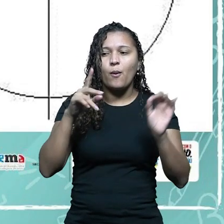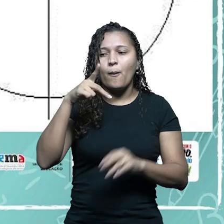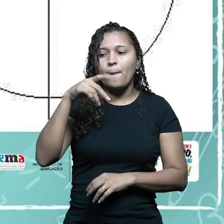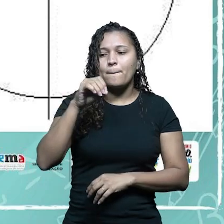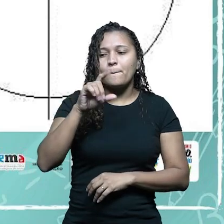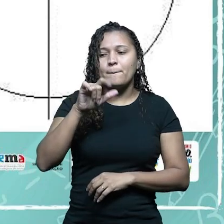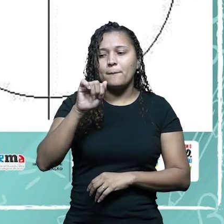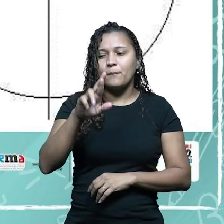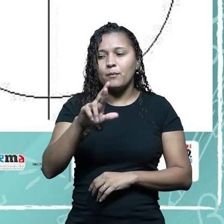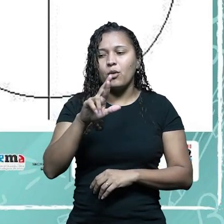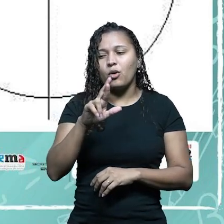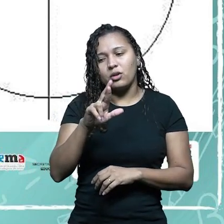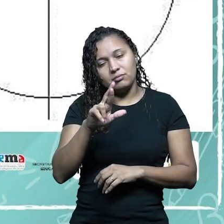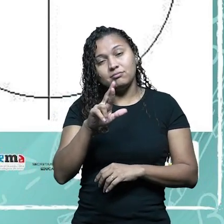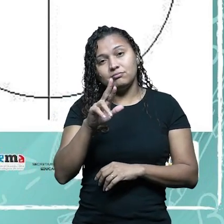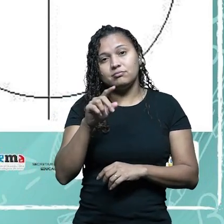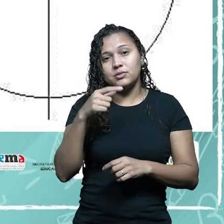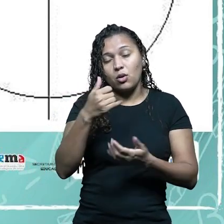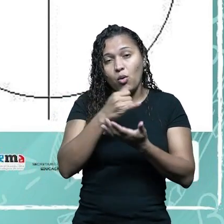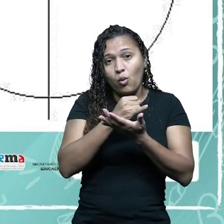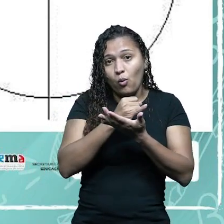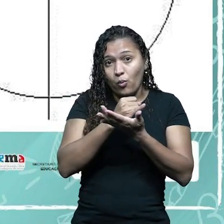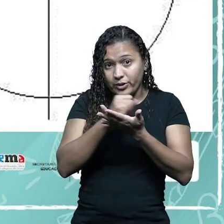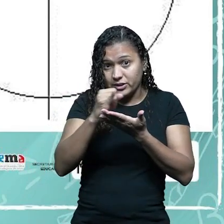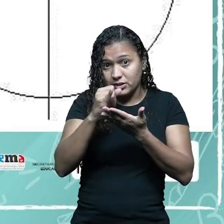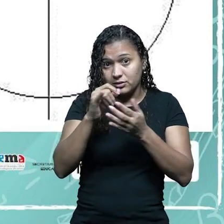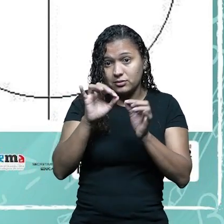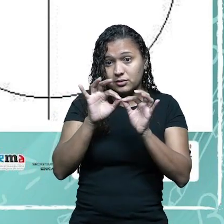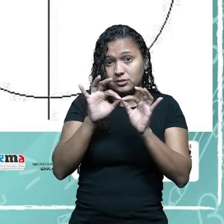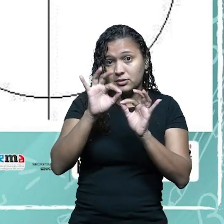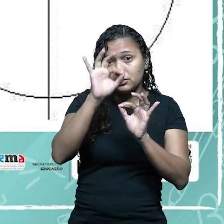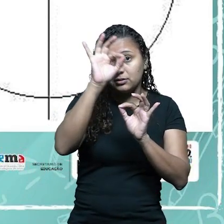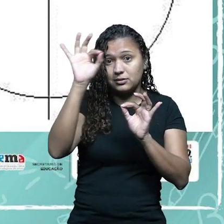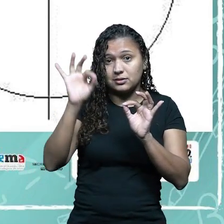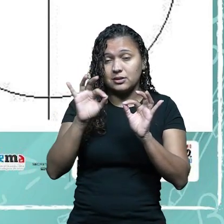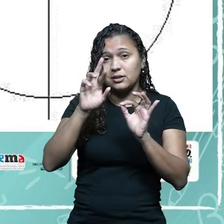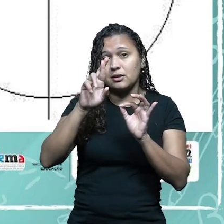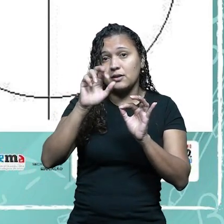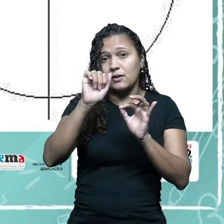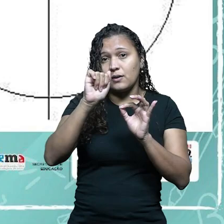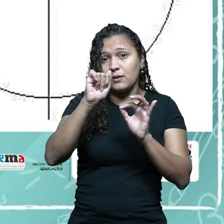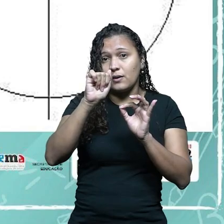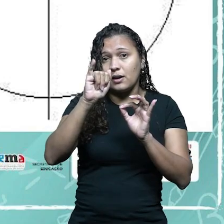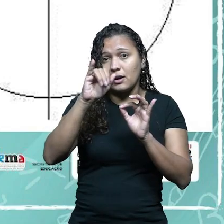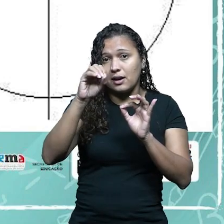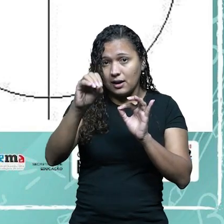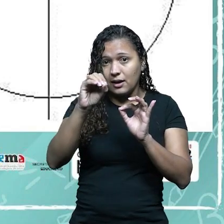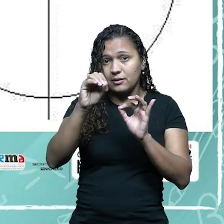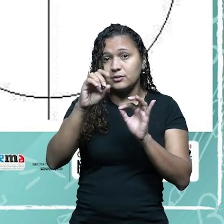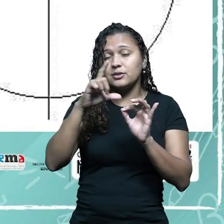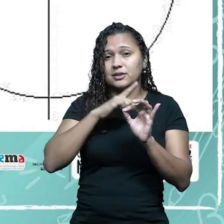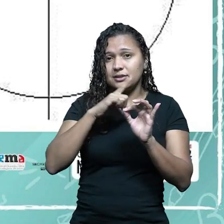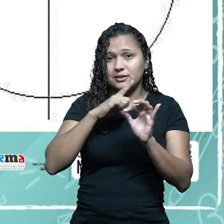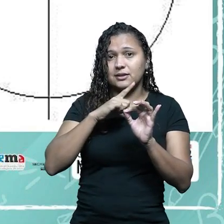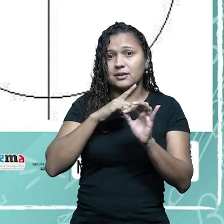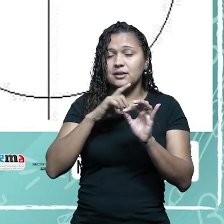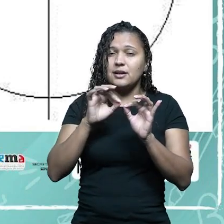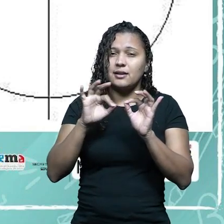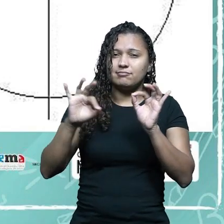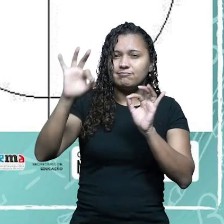escolhido pelo ponto original, polo, e o raio a partir do polo chamado de eixo